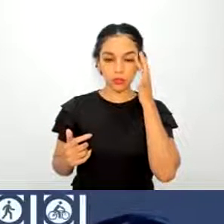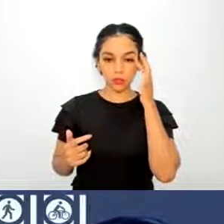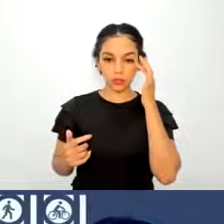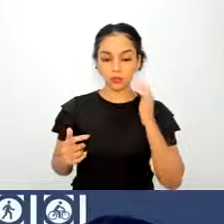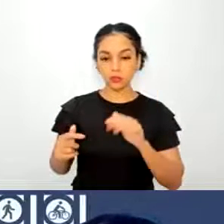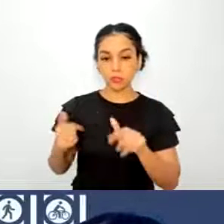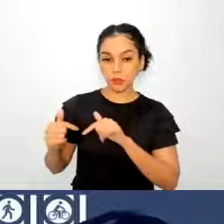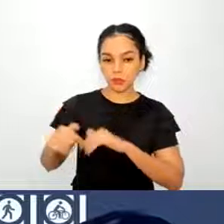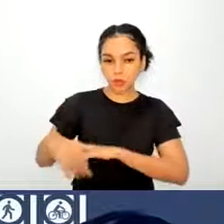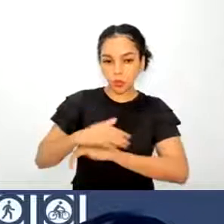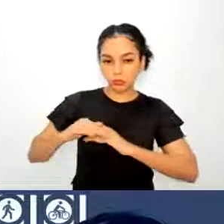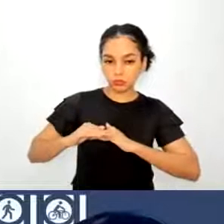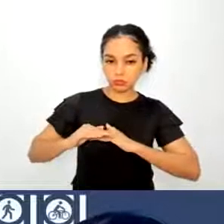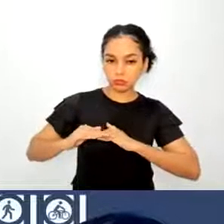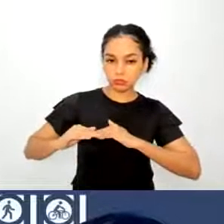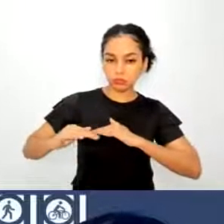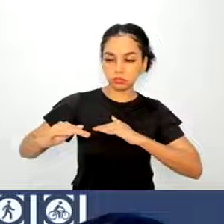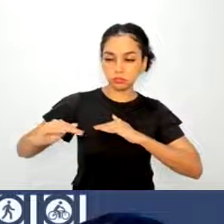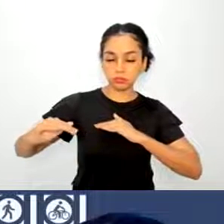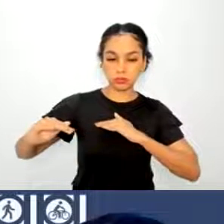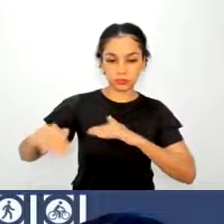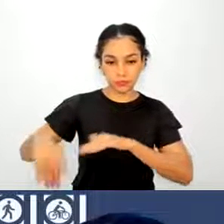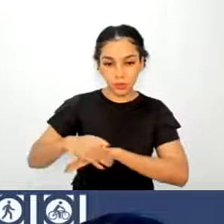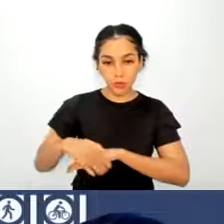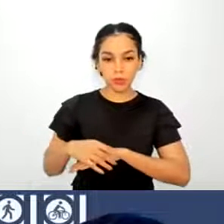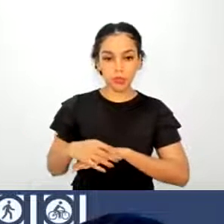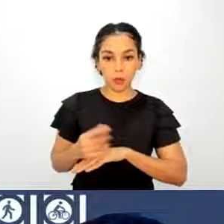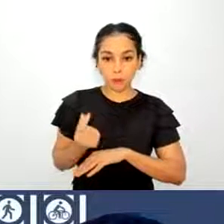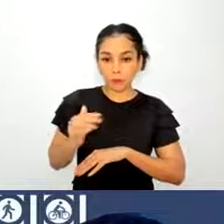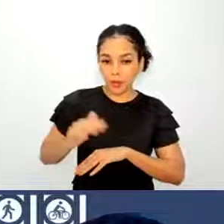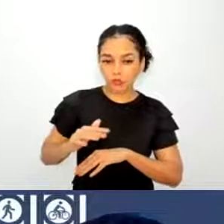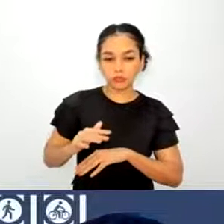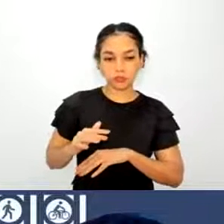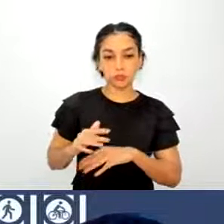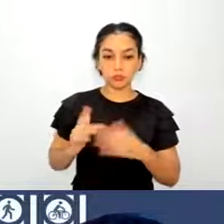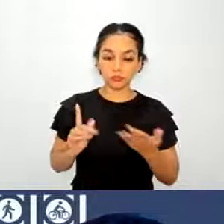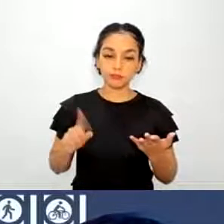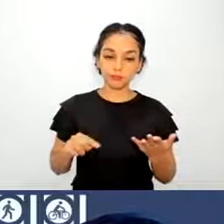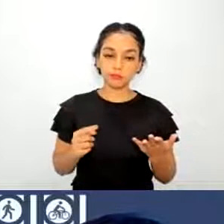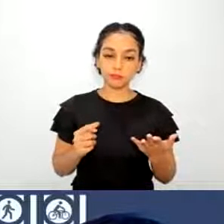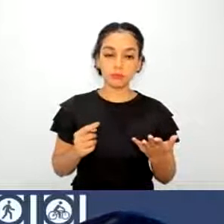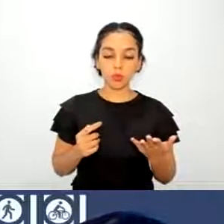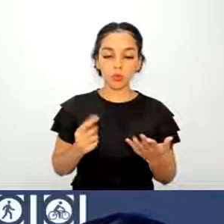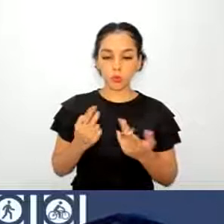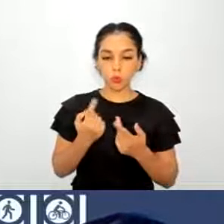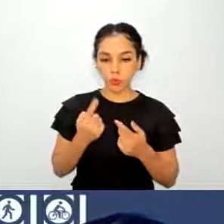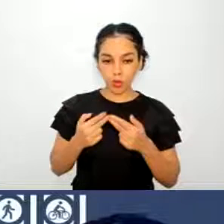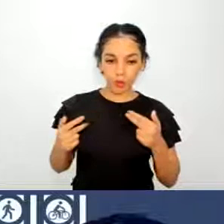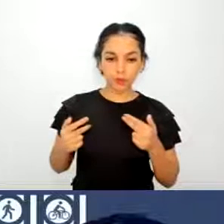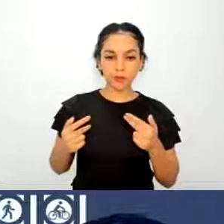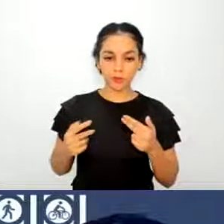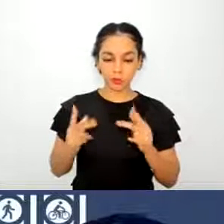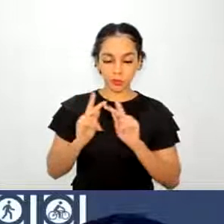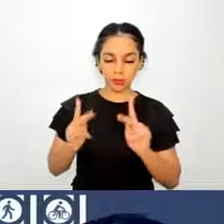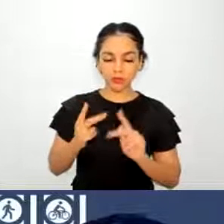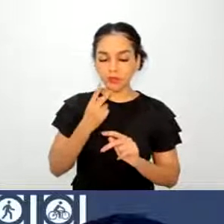pavimentação de baixo custo, era uma das questões levantadas pelo projeto, era criar pelo menos um eixo